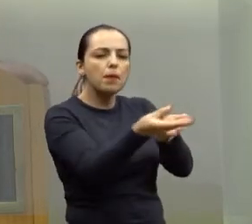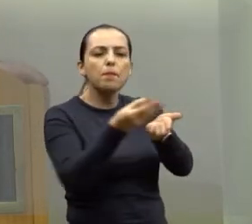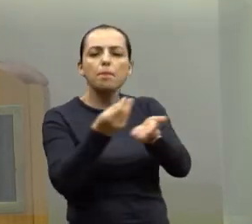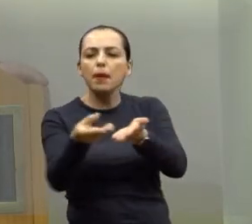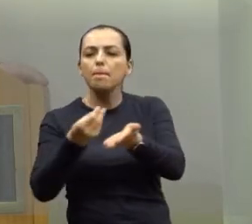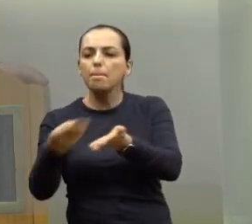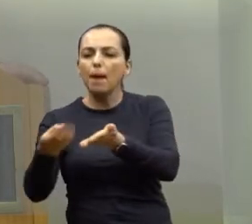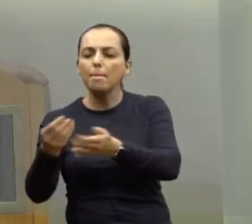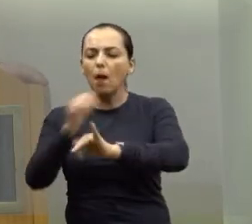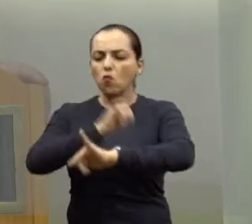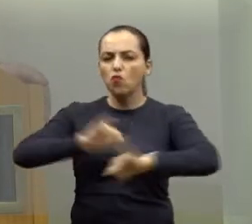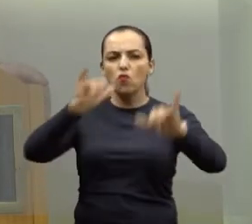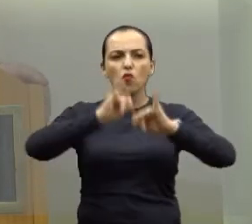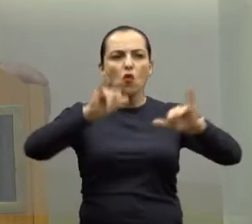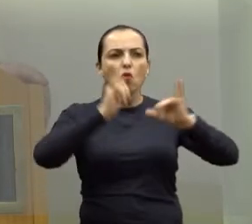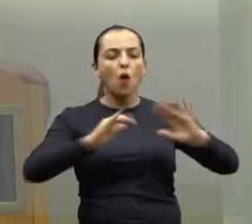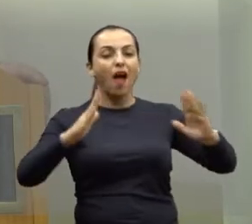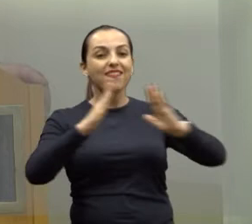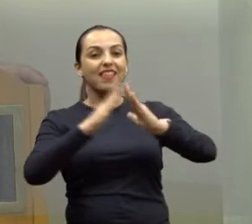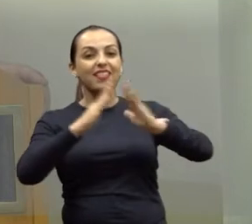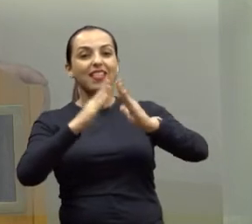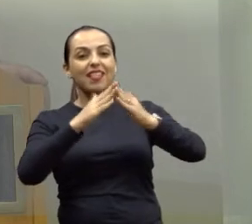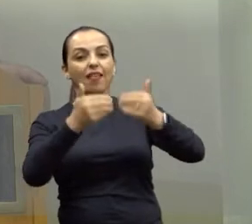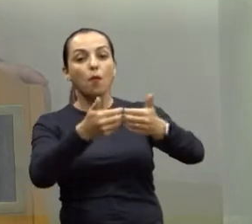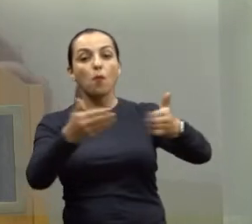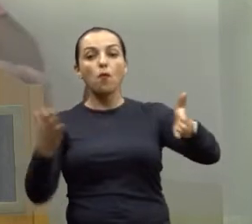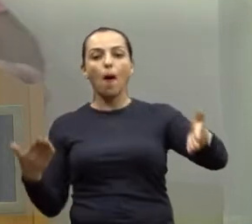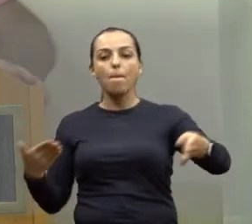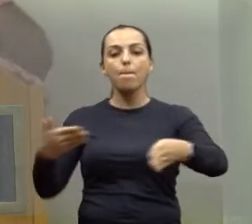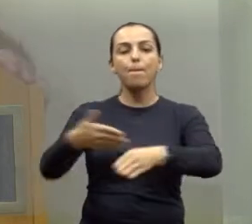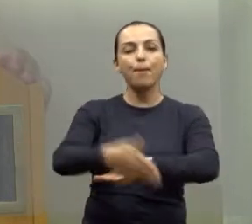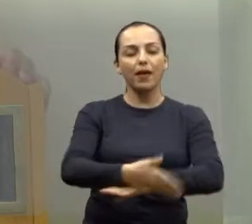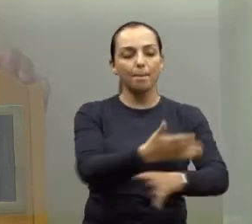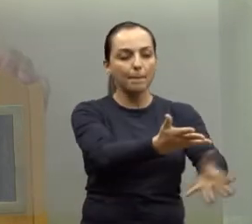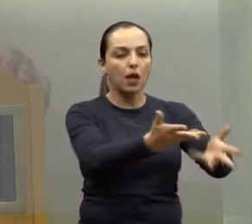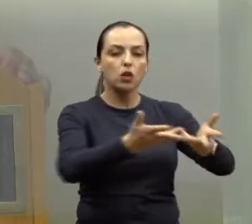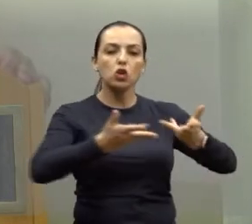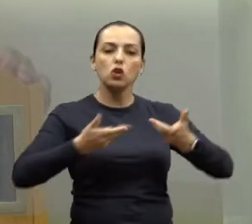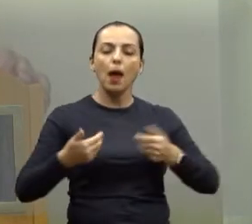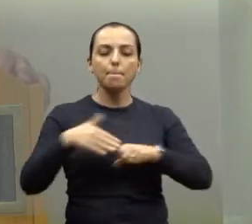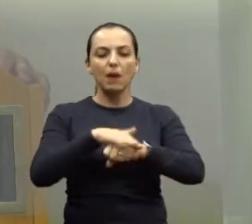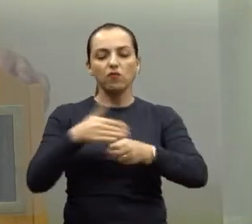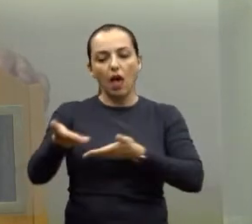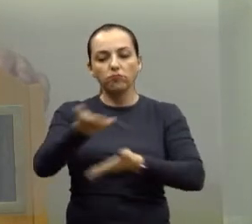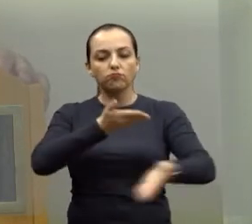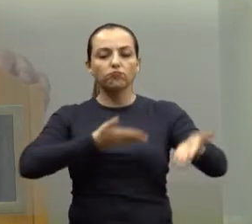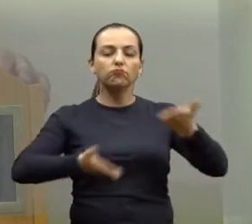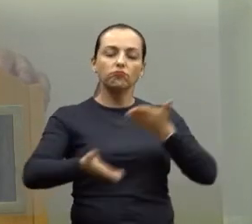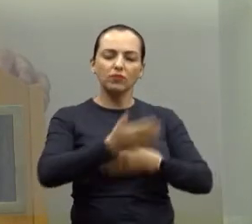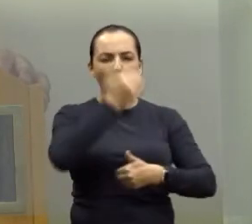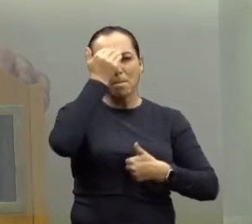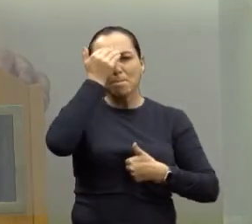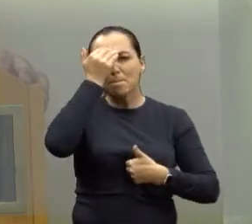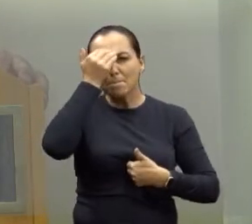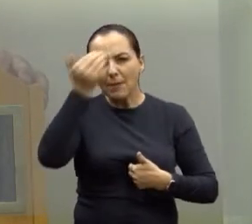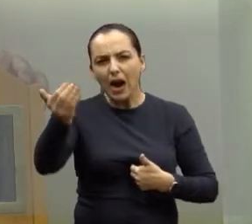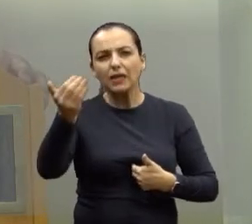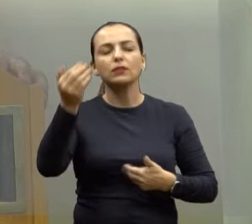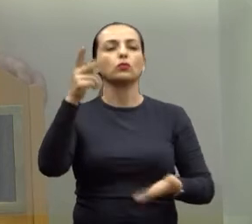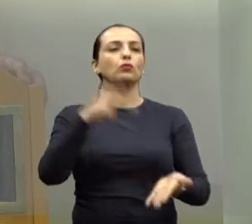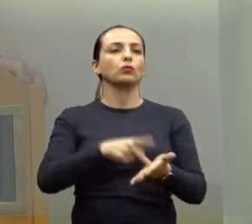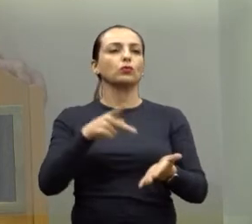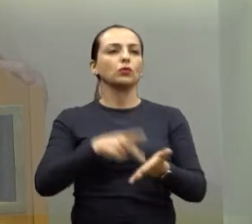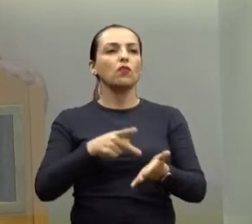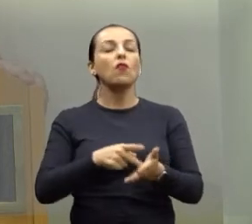a quem abriu suas casas para nos receber para convidar a comunidade para conversar com a gente então muito obrigado de coração